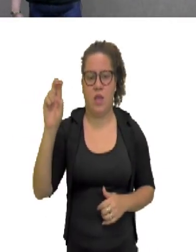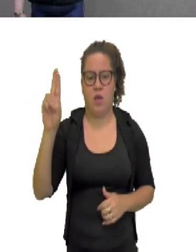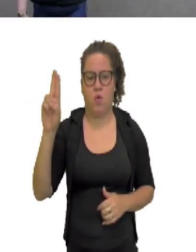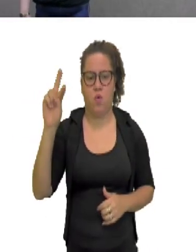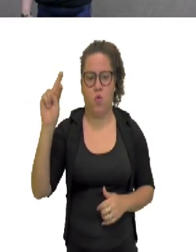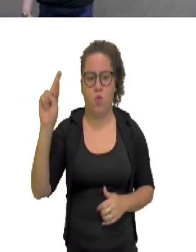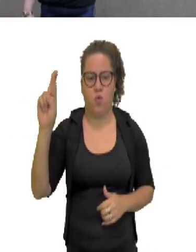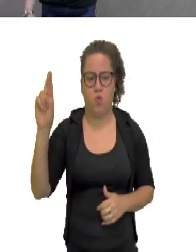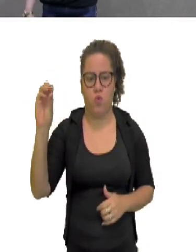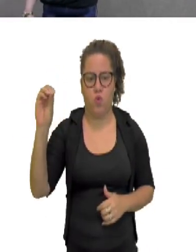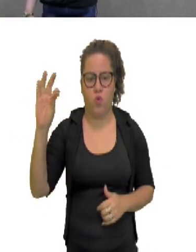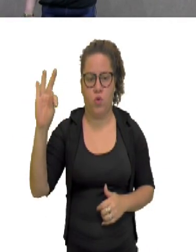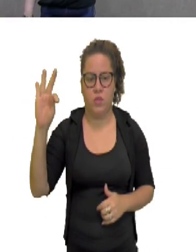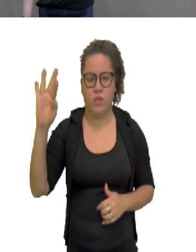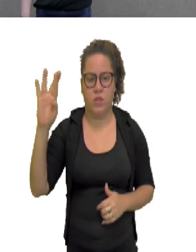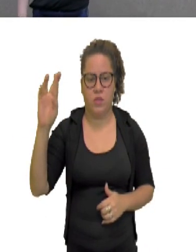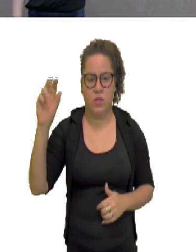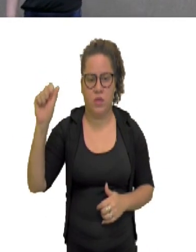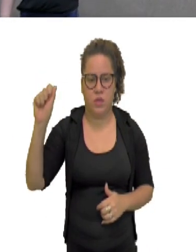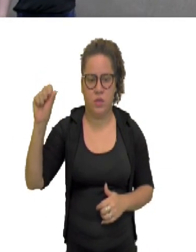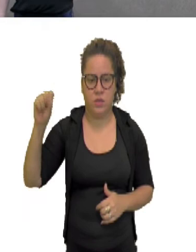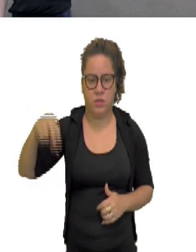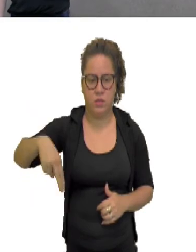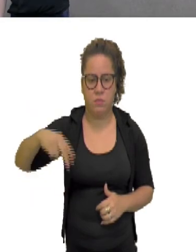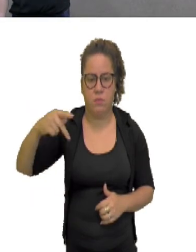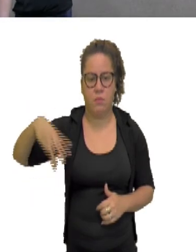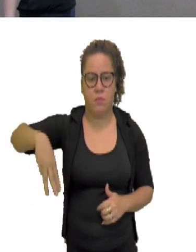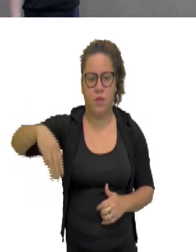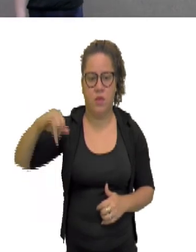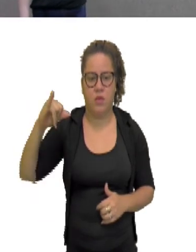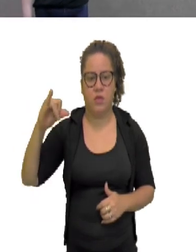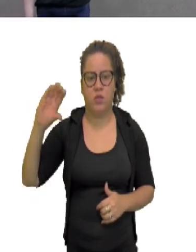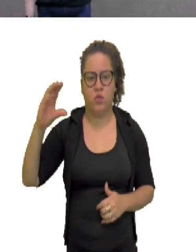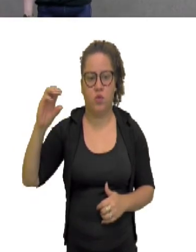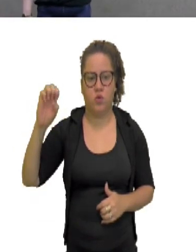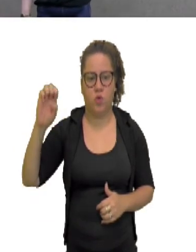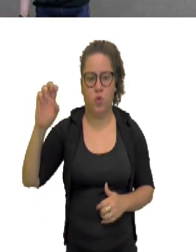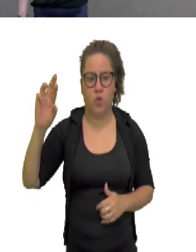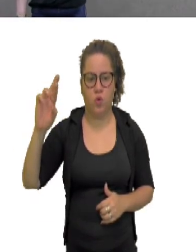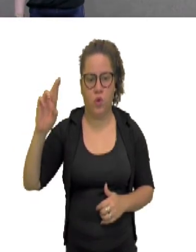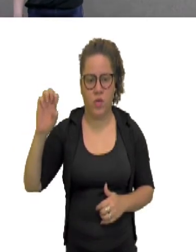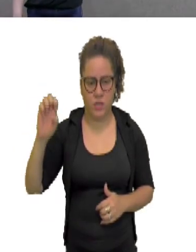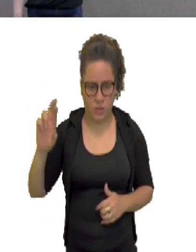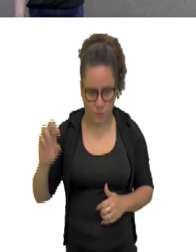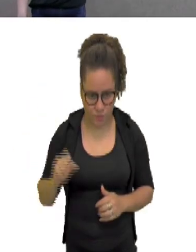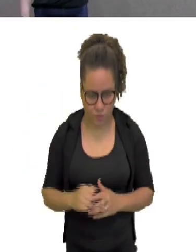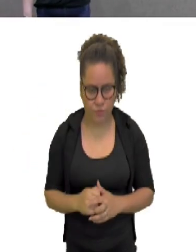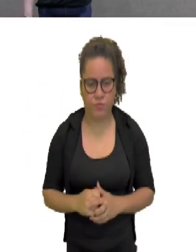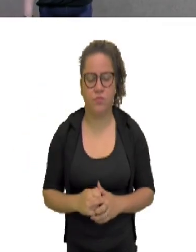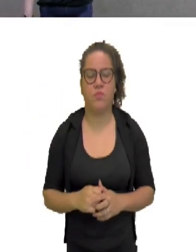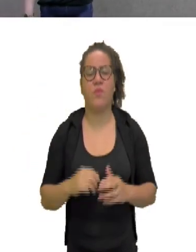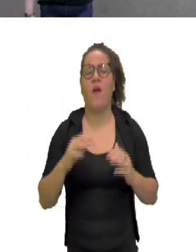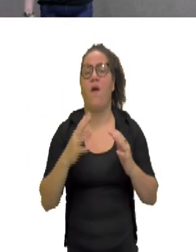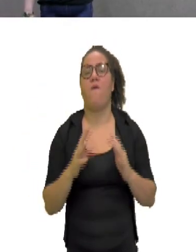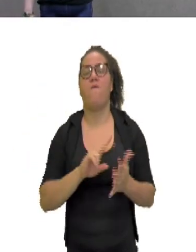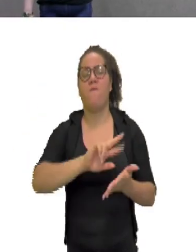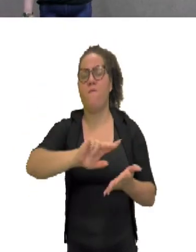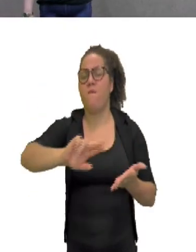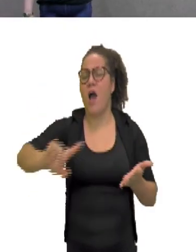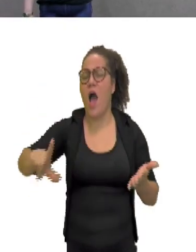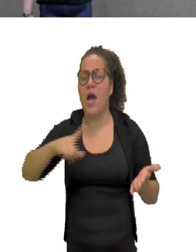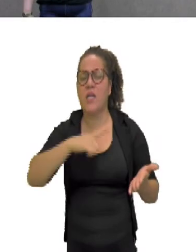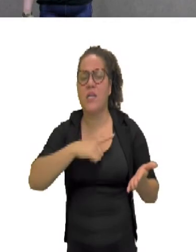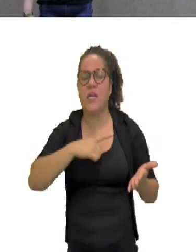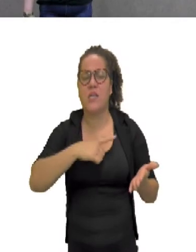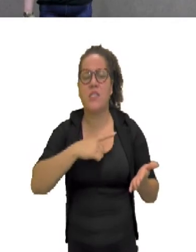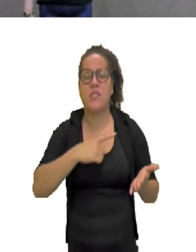de impulsos elétricos. E as células da glia são muito mais numerosas do que os neurônios. Sua função